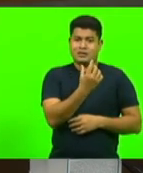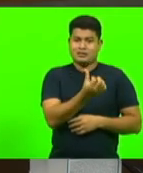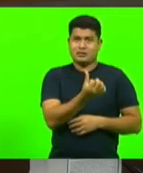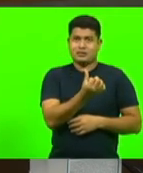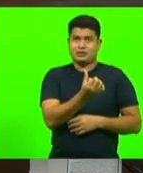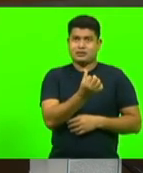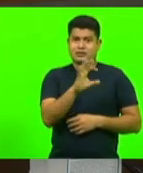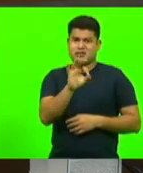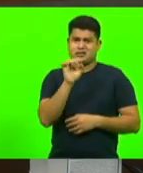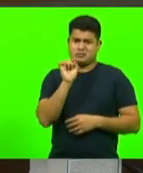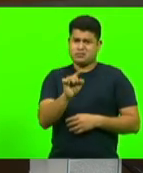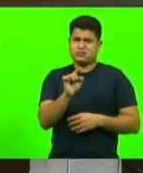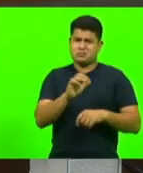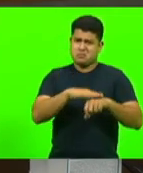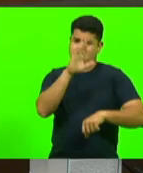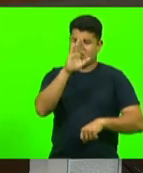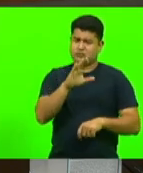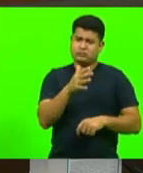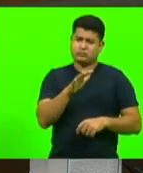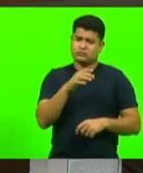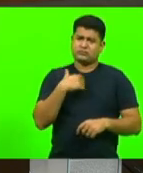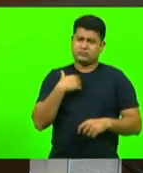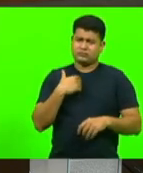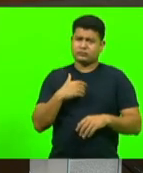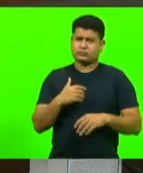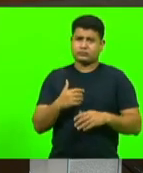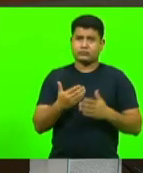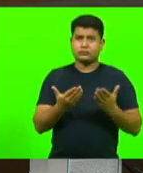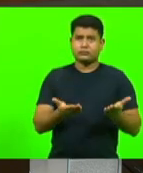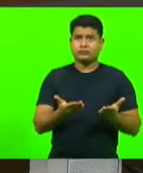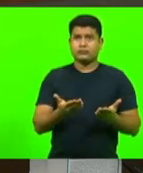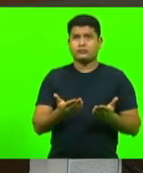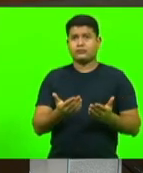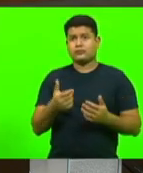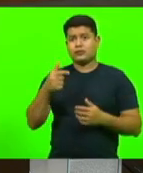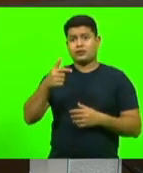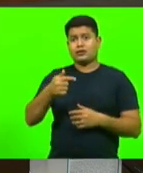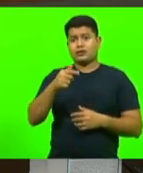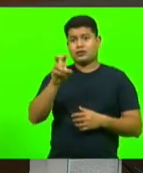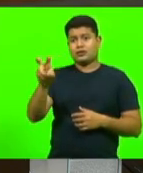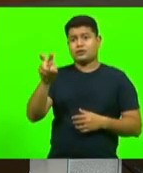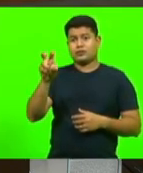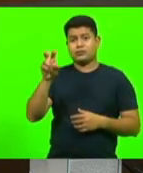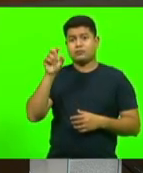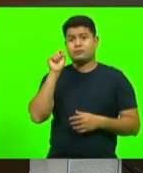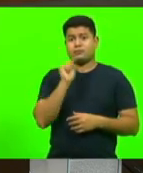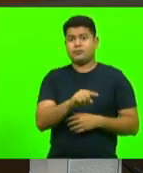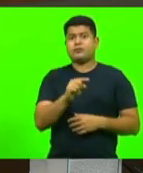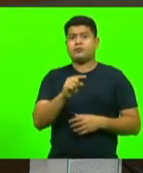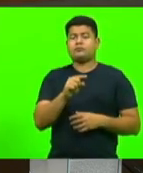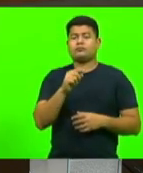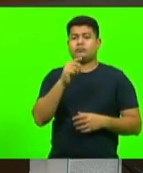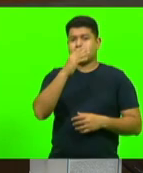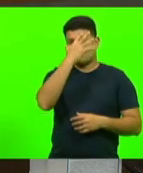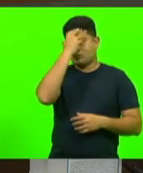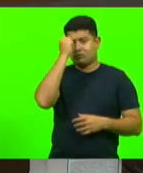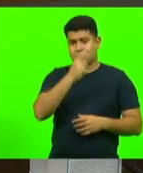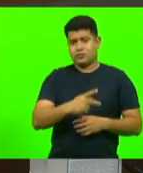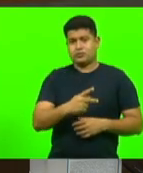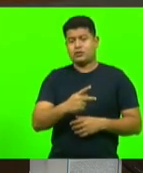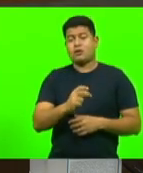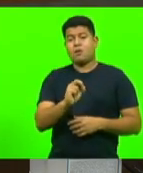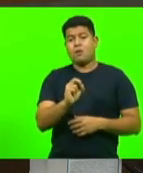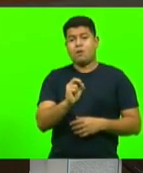agora eu vou fazer um número mas é mas tem mais tem mais então 75 mil inativos e menos